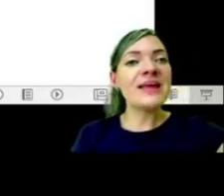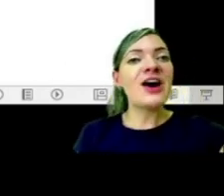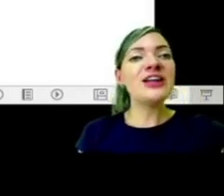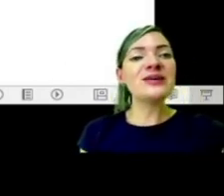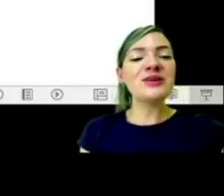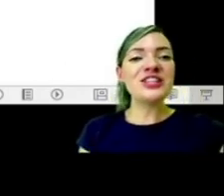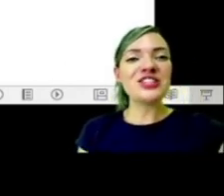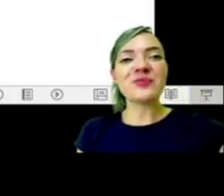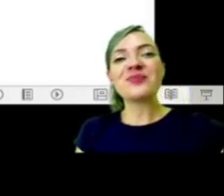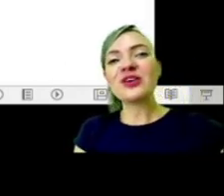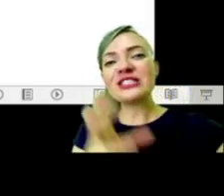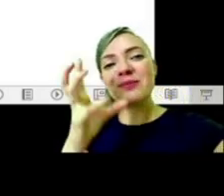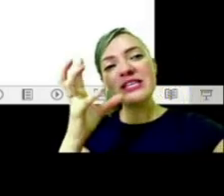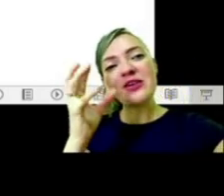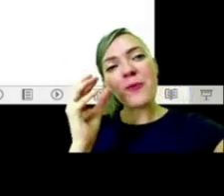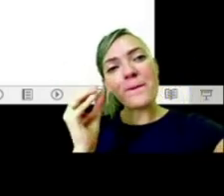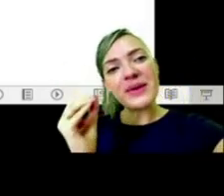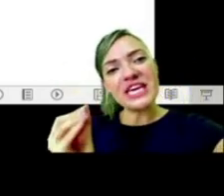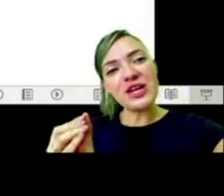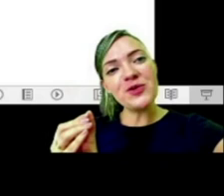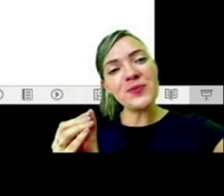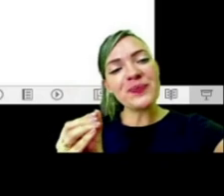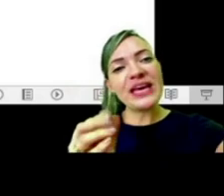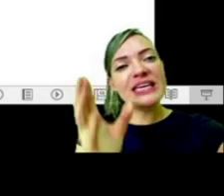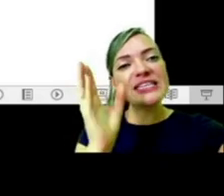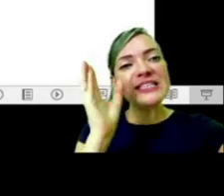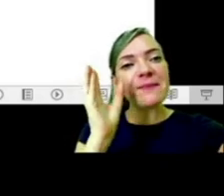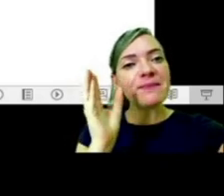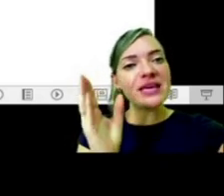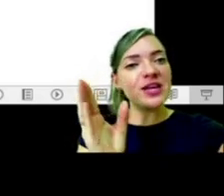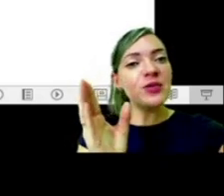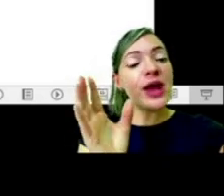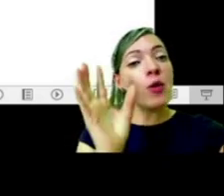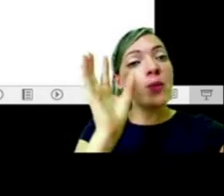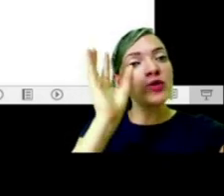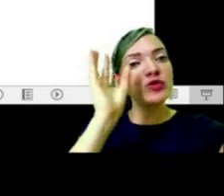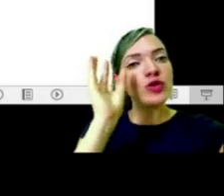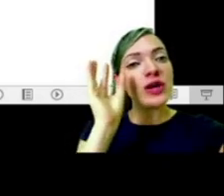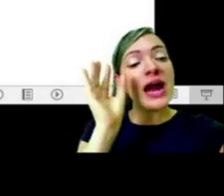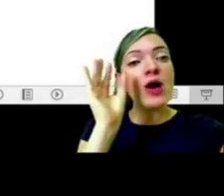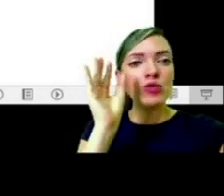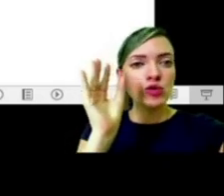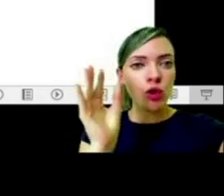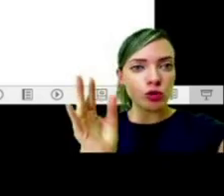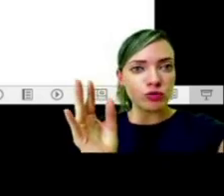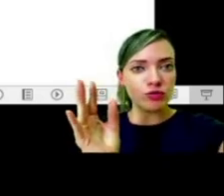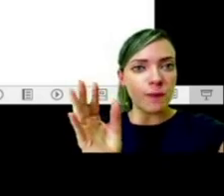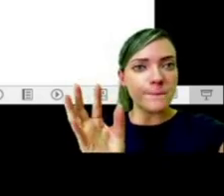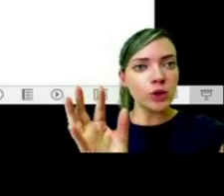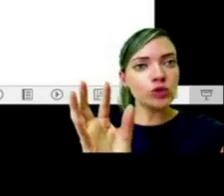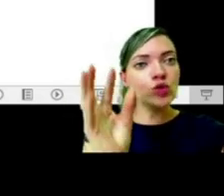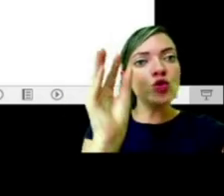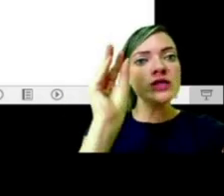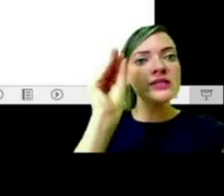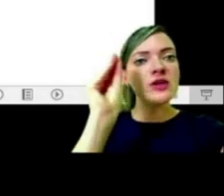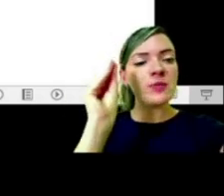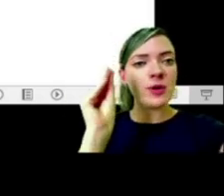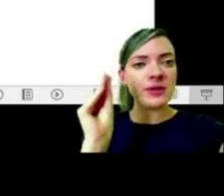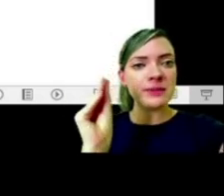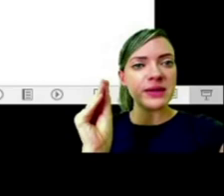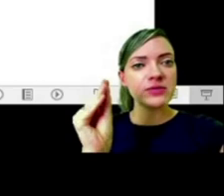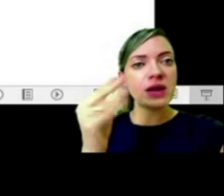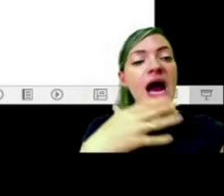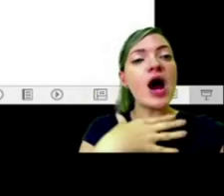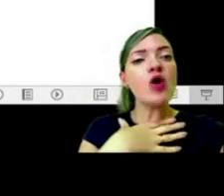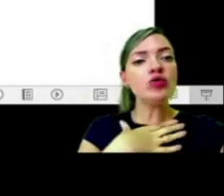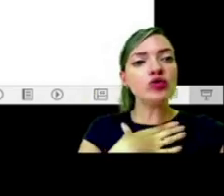decompositor. Olha que bonitinho. Nós temos aqui um milho e esse milho é o produtor autótrofo, produz seu